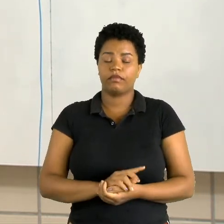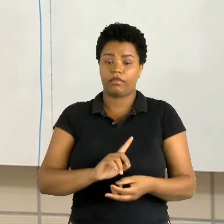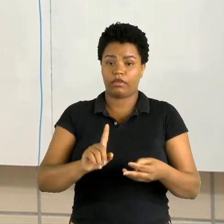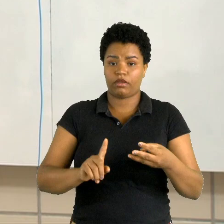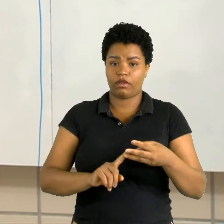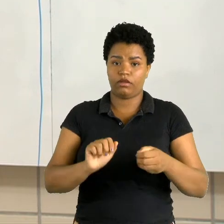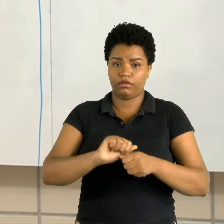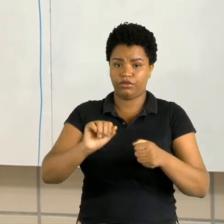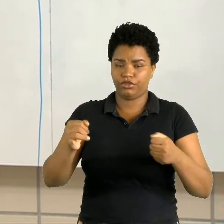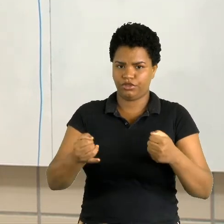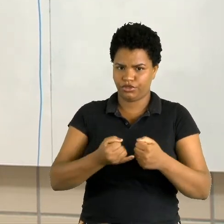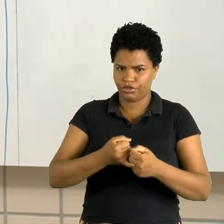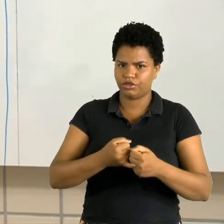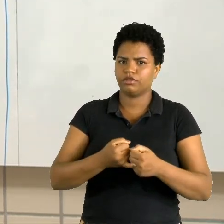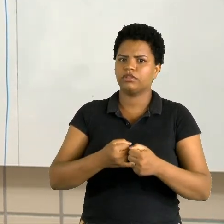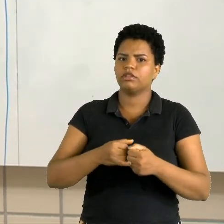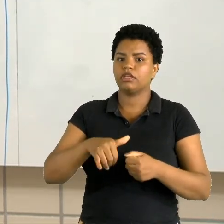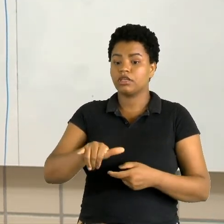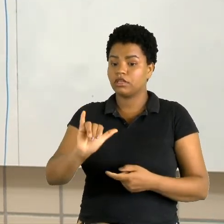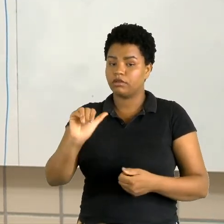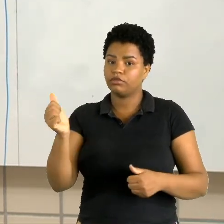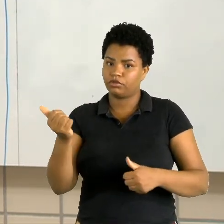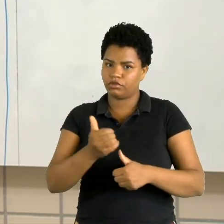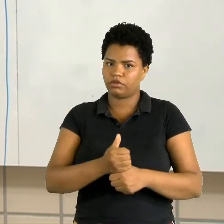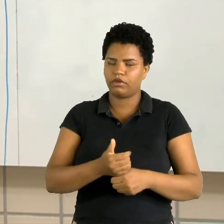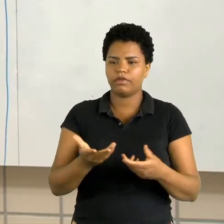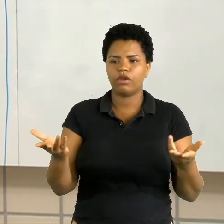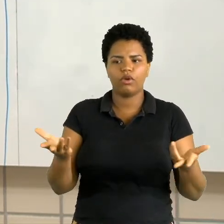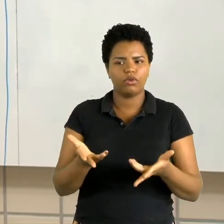adjetivos terminam em Y. Então, por hoje a gente